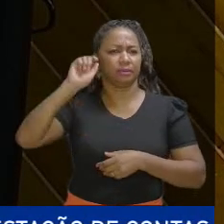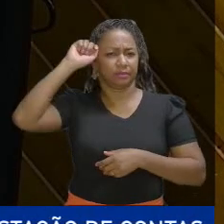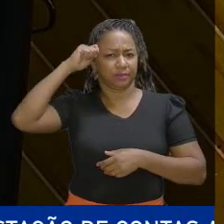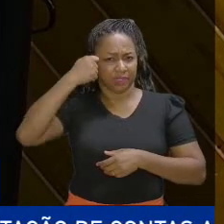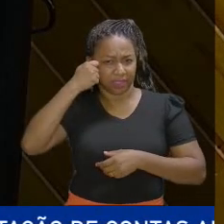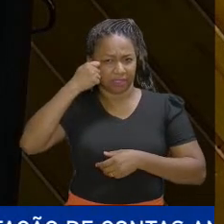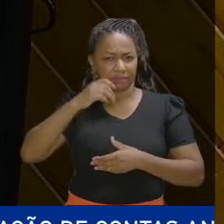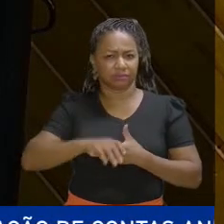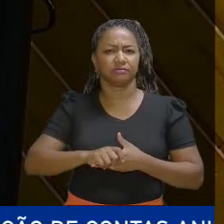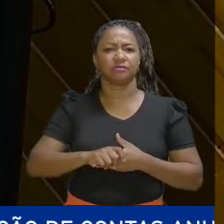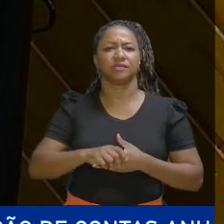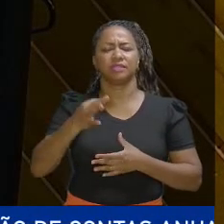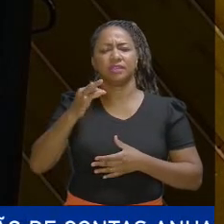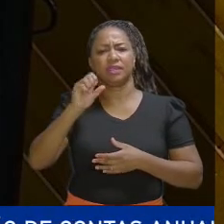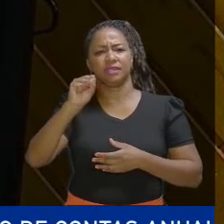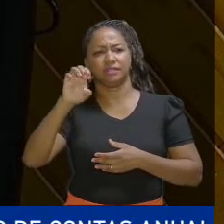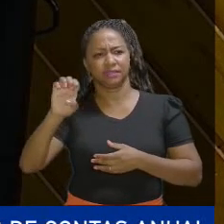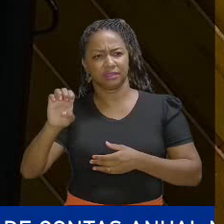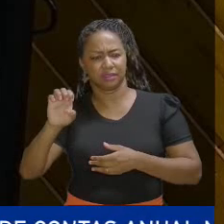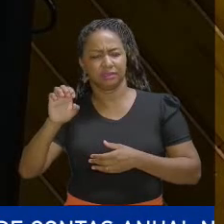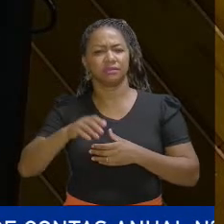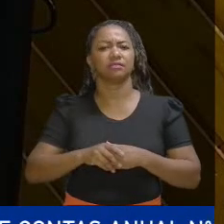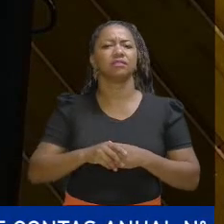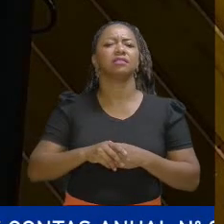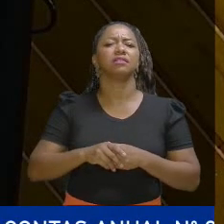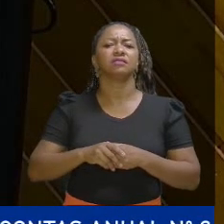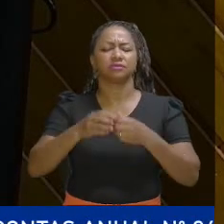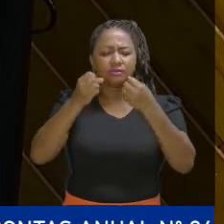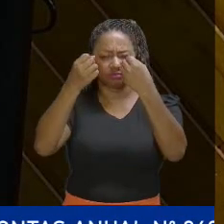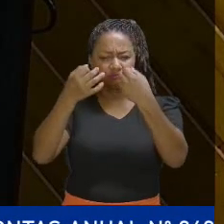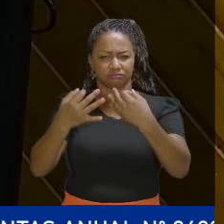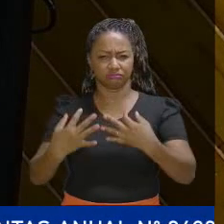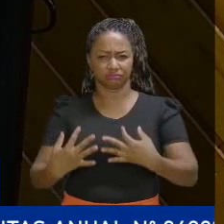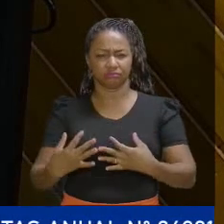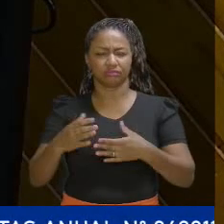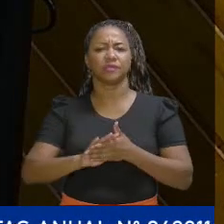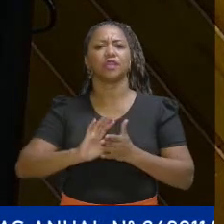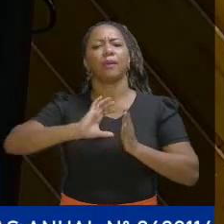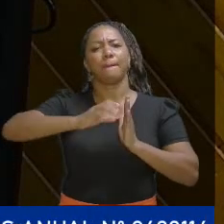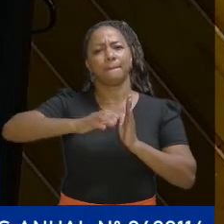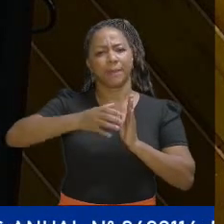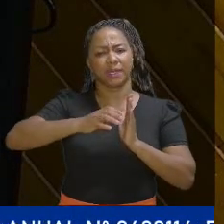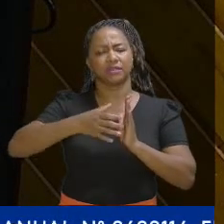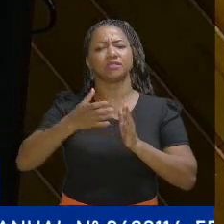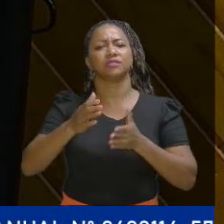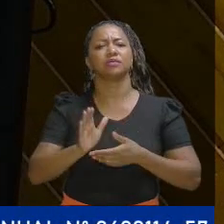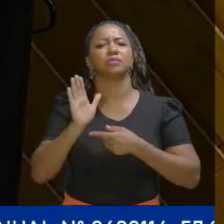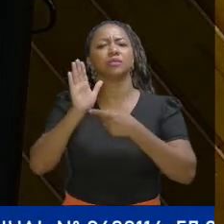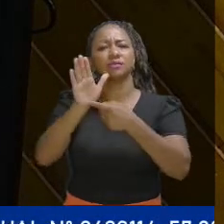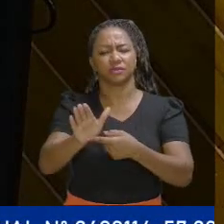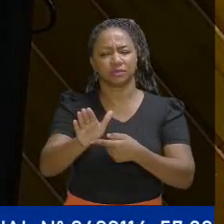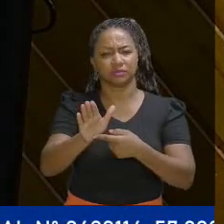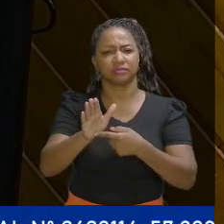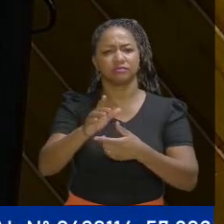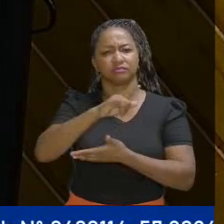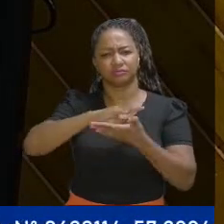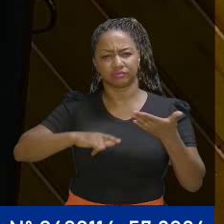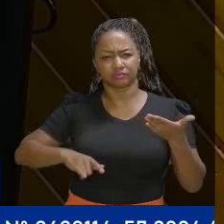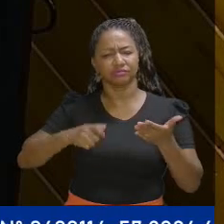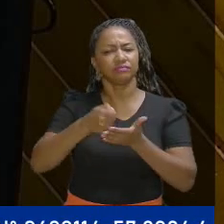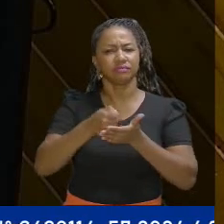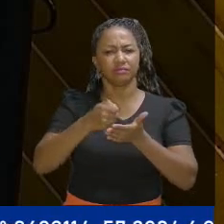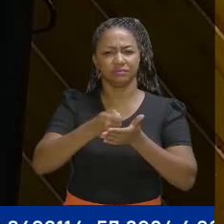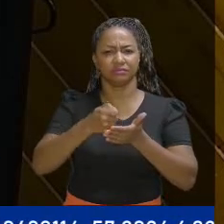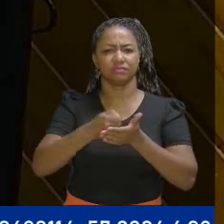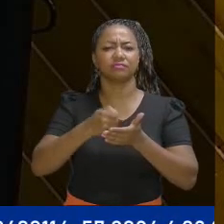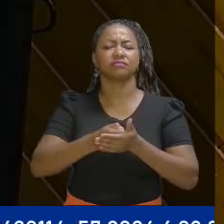pelo TSE. Em acordo com o que foi relatado, o partido requerente apresentou a documentação